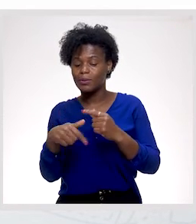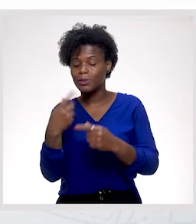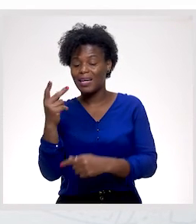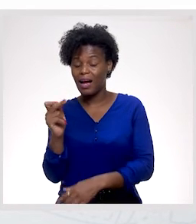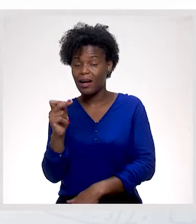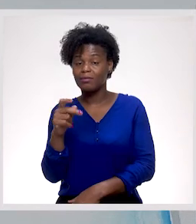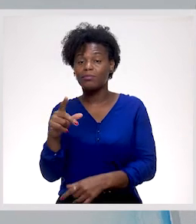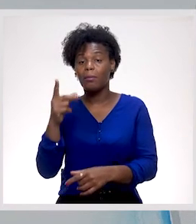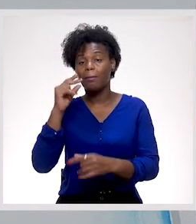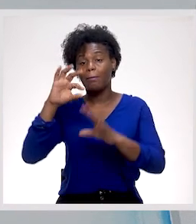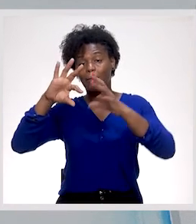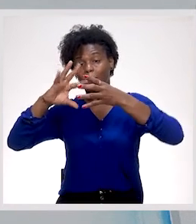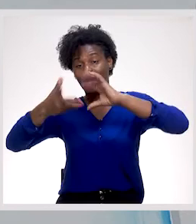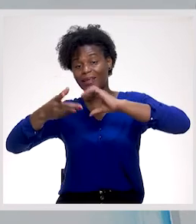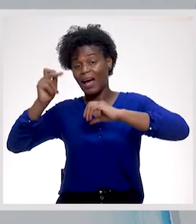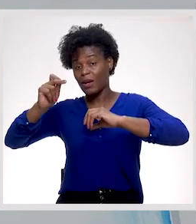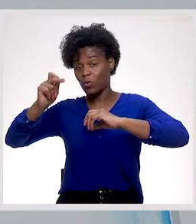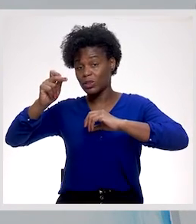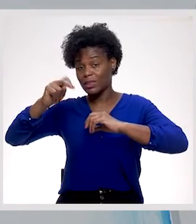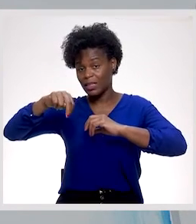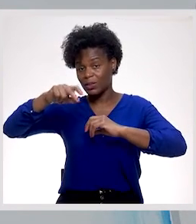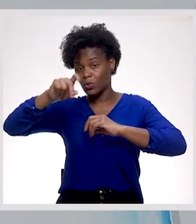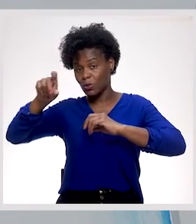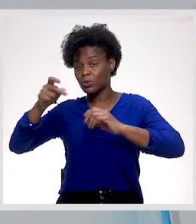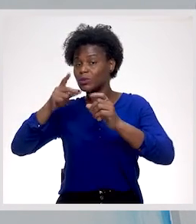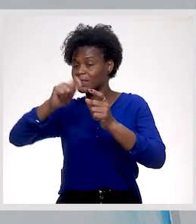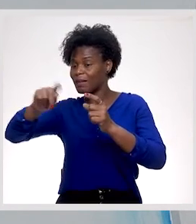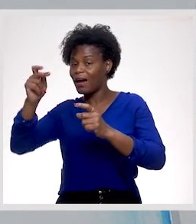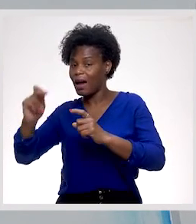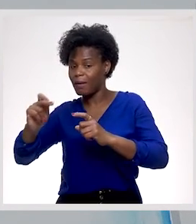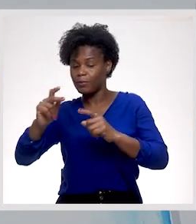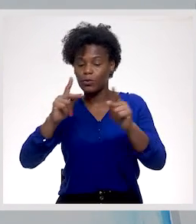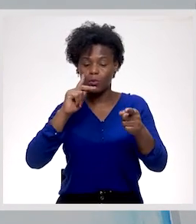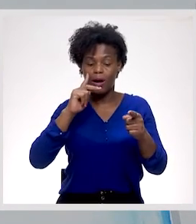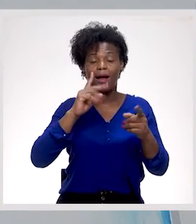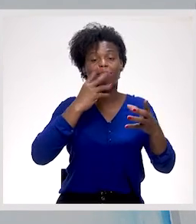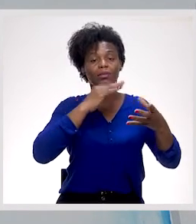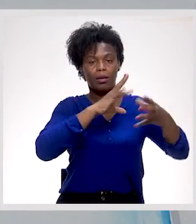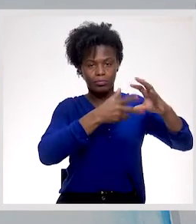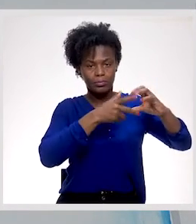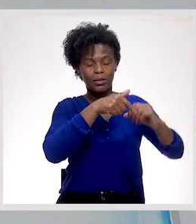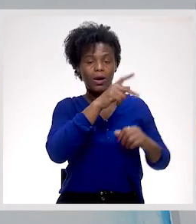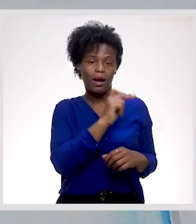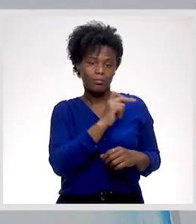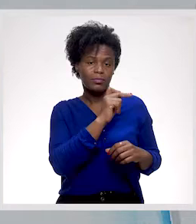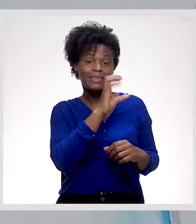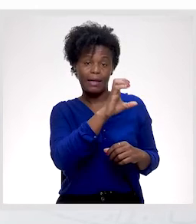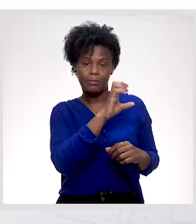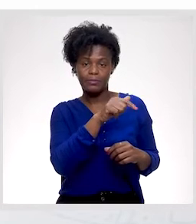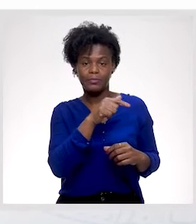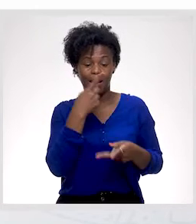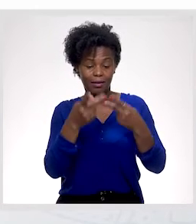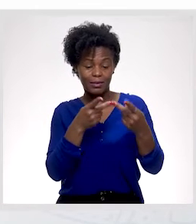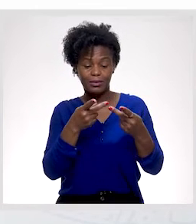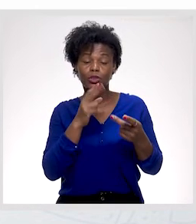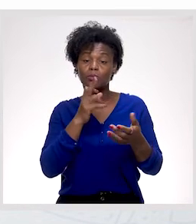anões. Analisem as linhas e respondam a questão. Vão